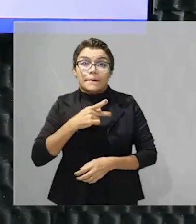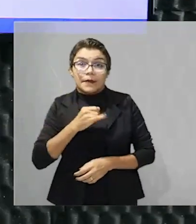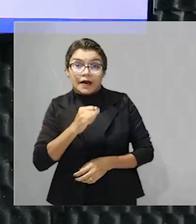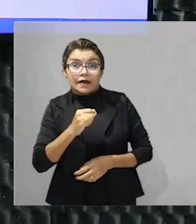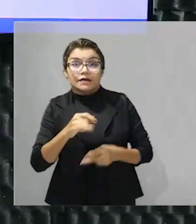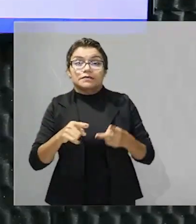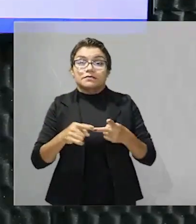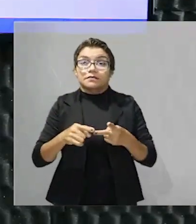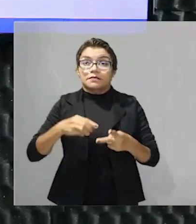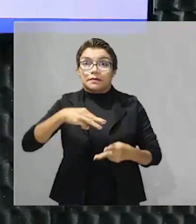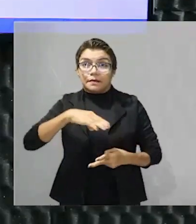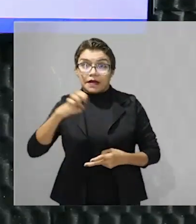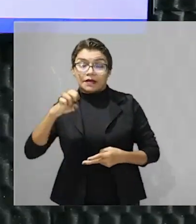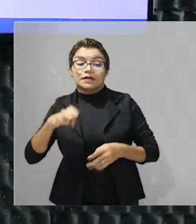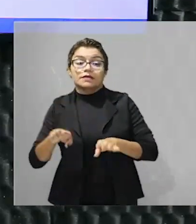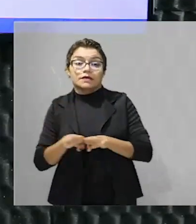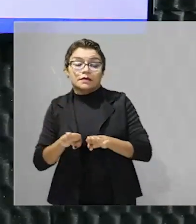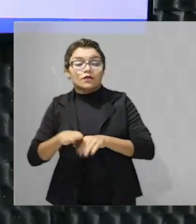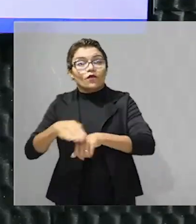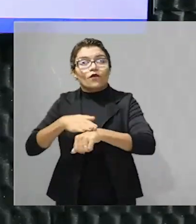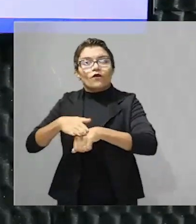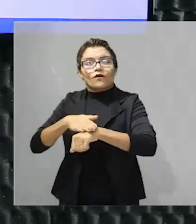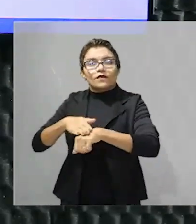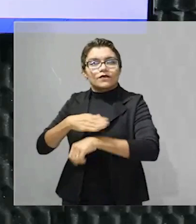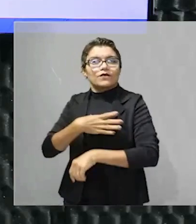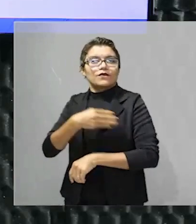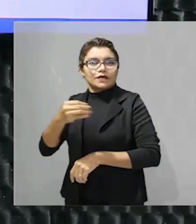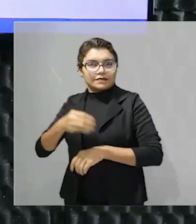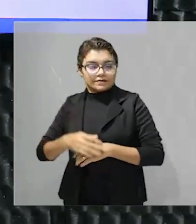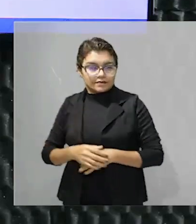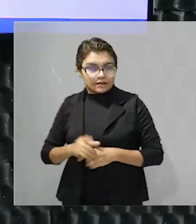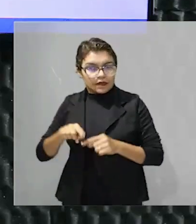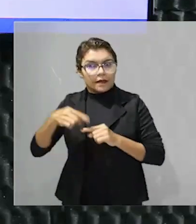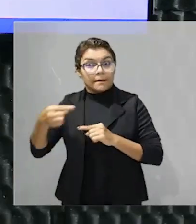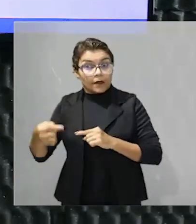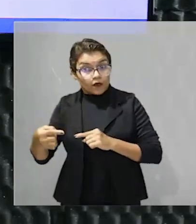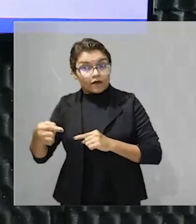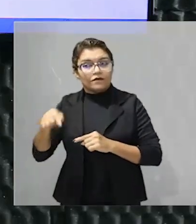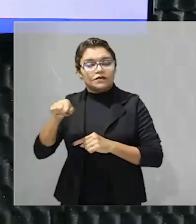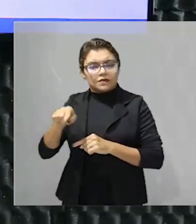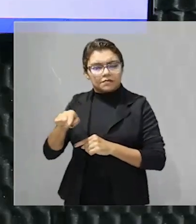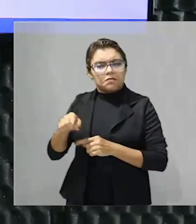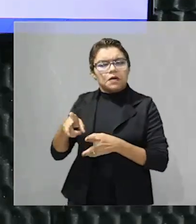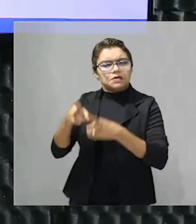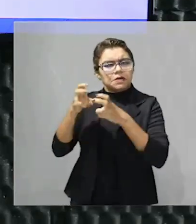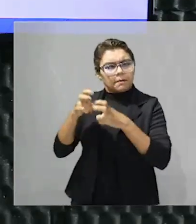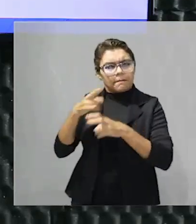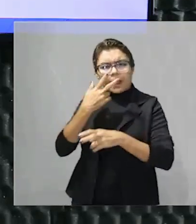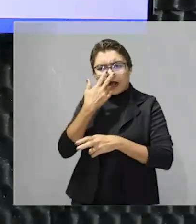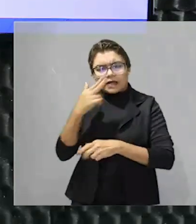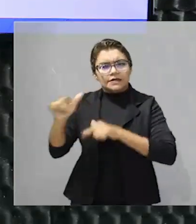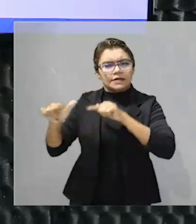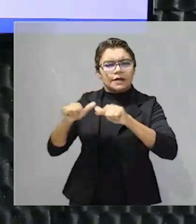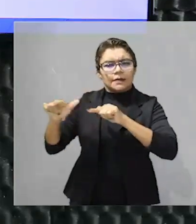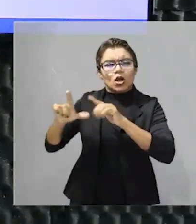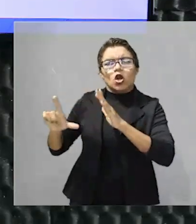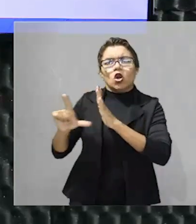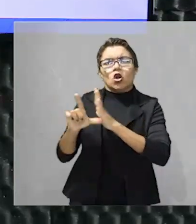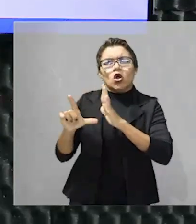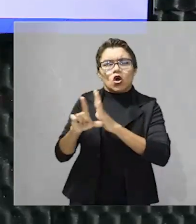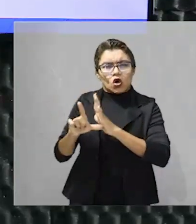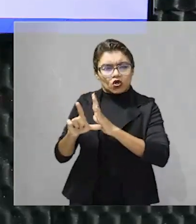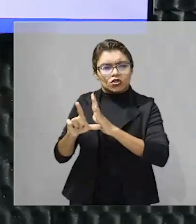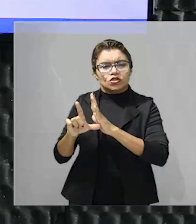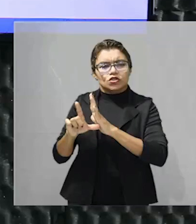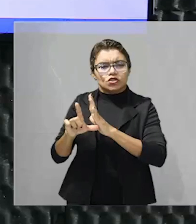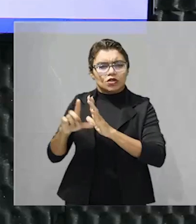o filho. Quando você olha para ele, você percebe que ele está trabalhando em uma loja voltada